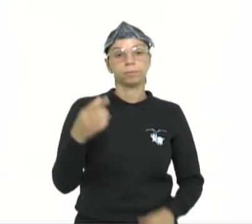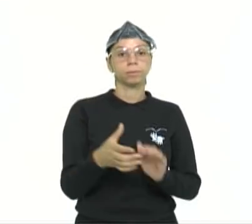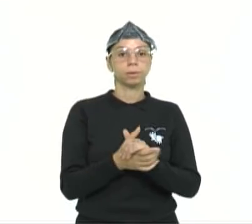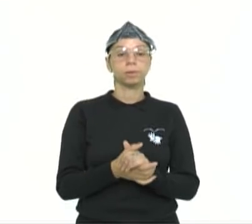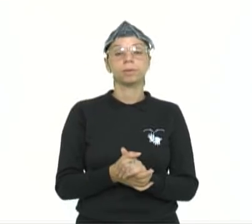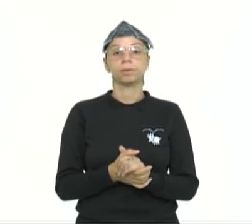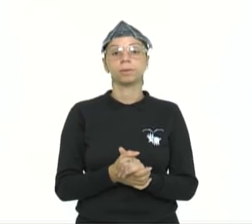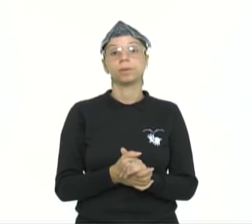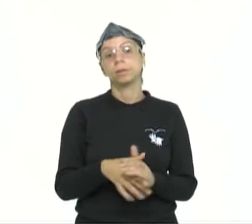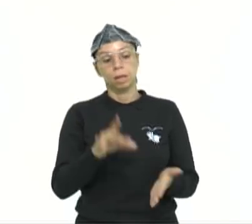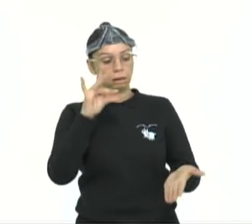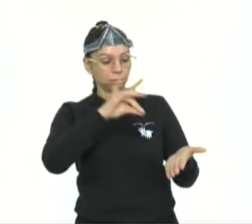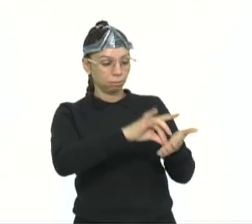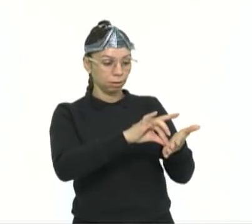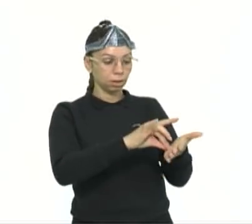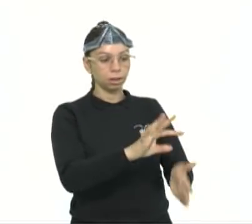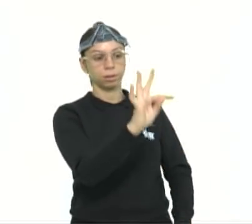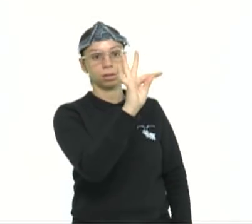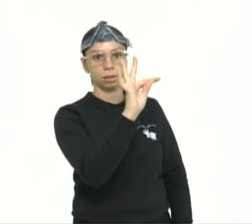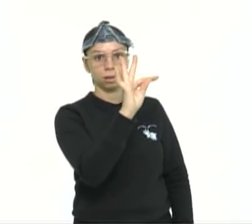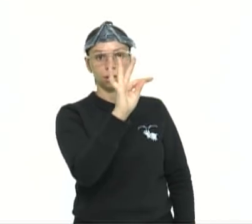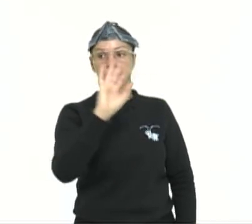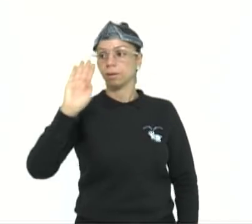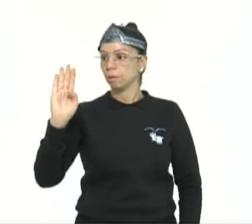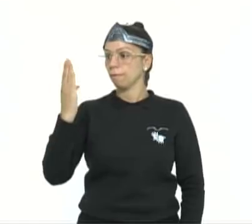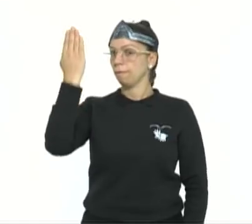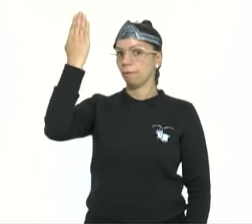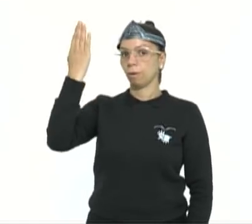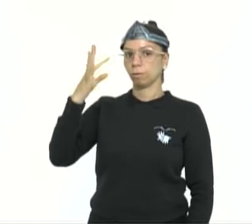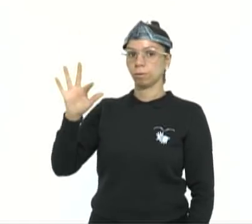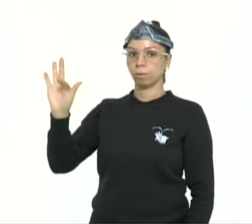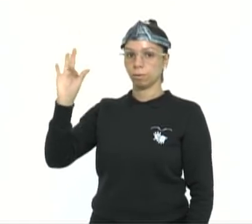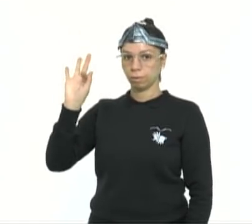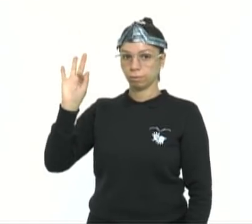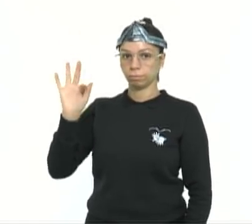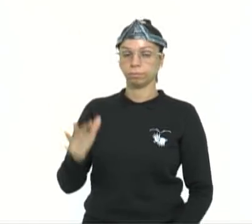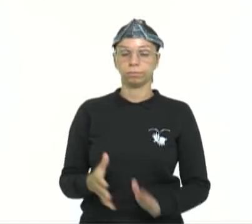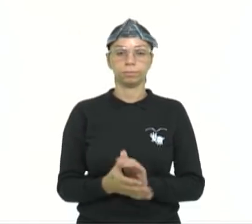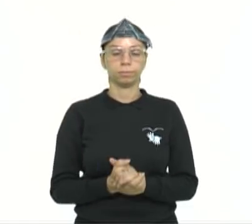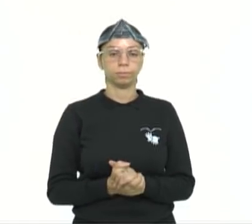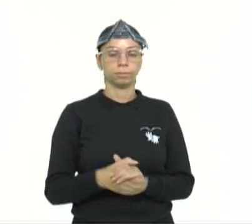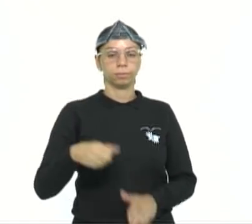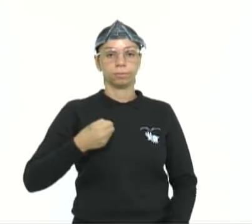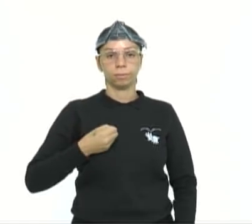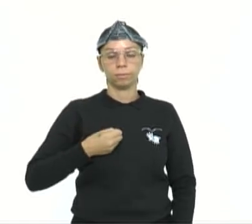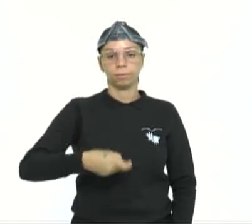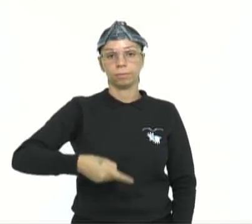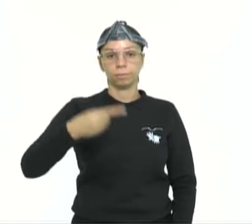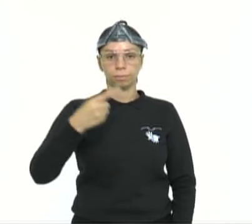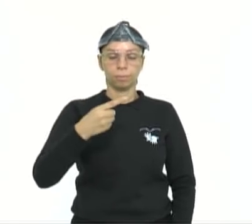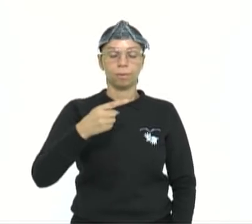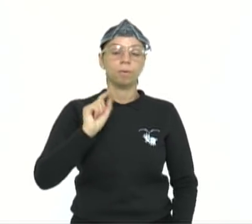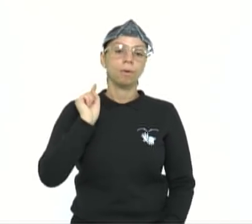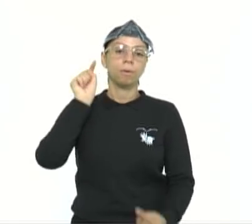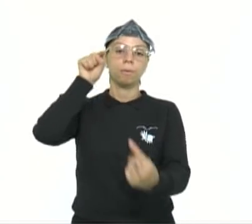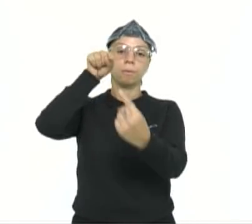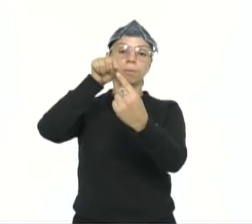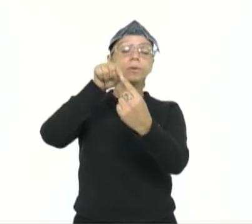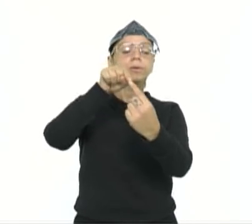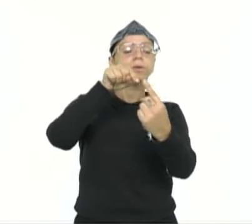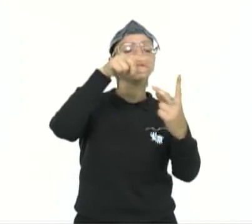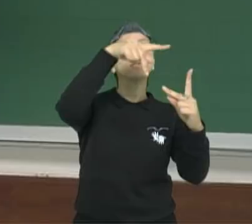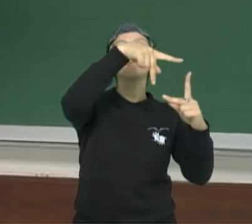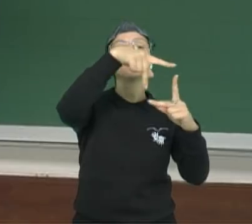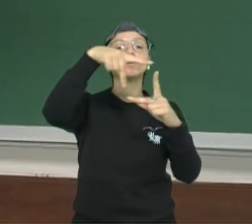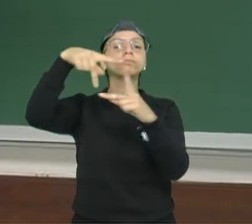for verdadeiro e F se for falso. Número 1, a finalidade de uma comic strip. Então,